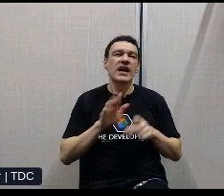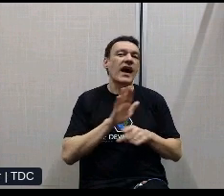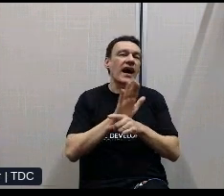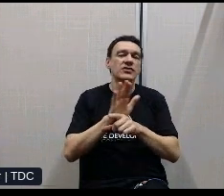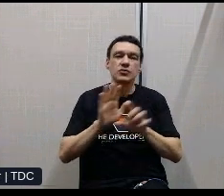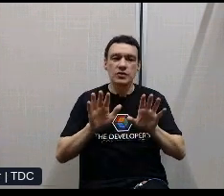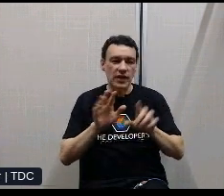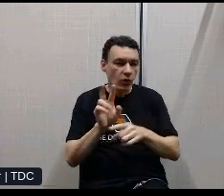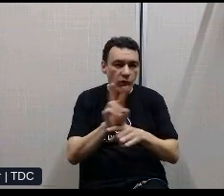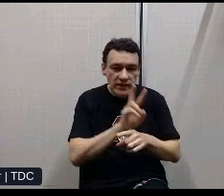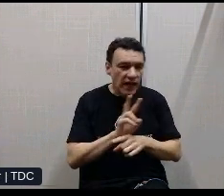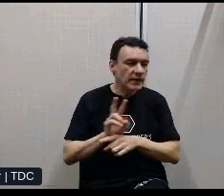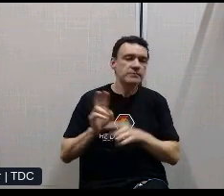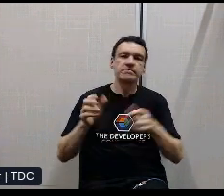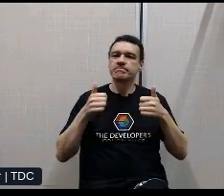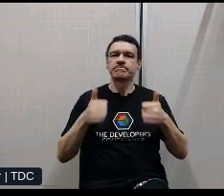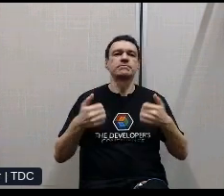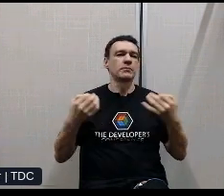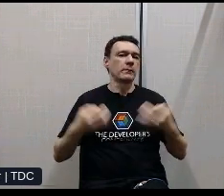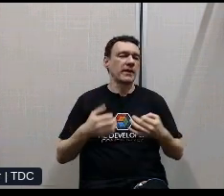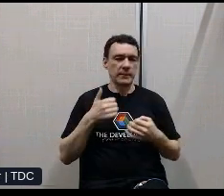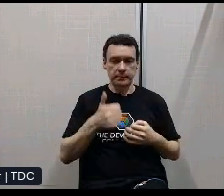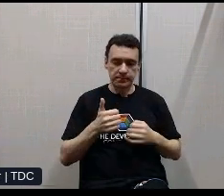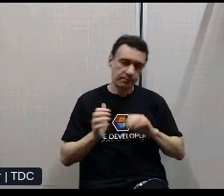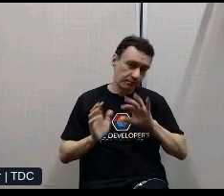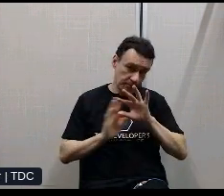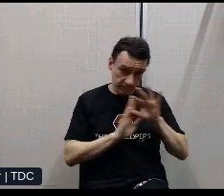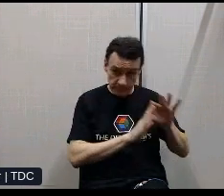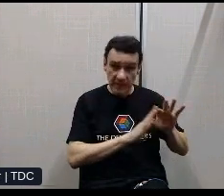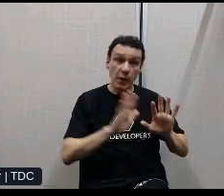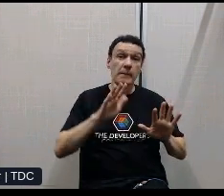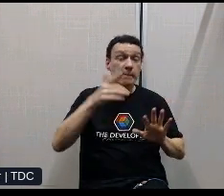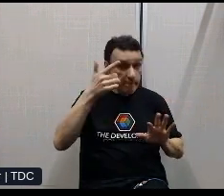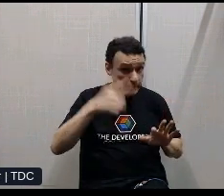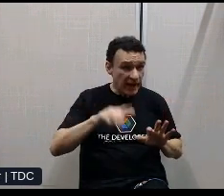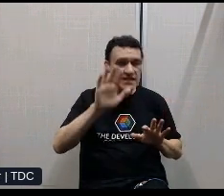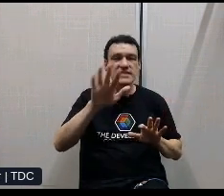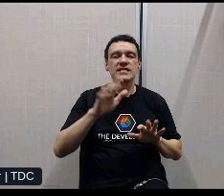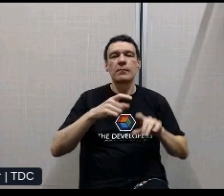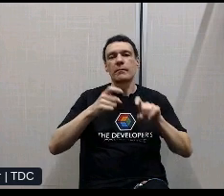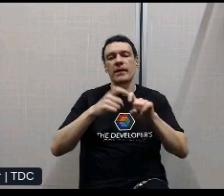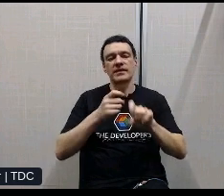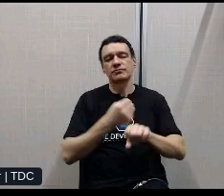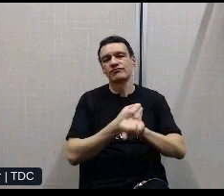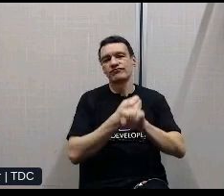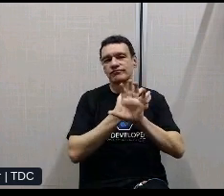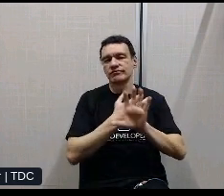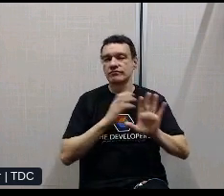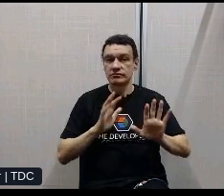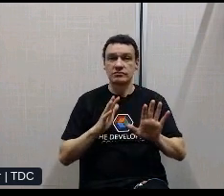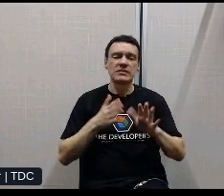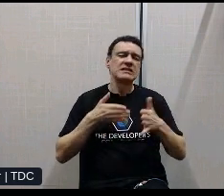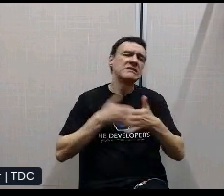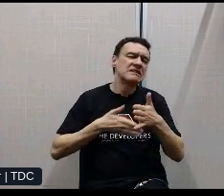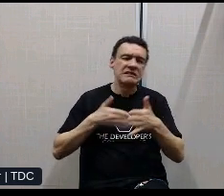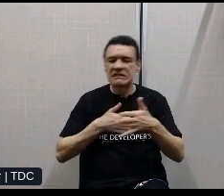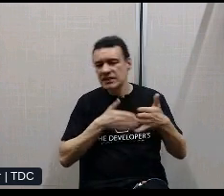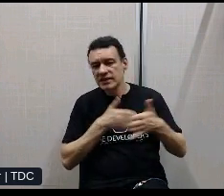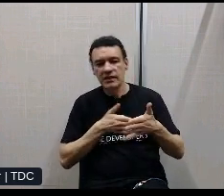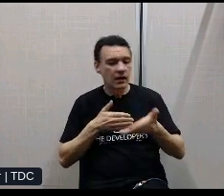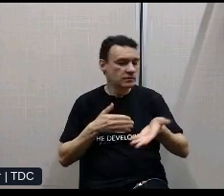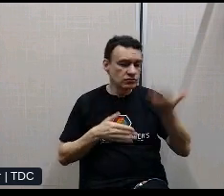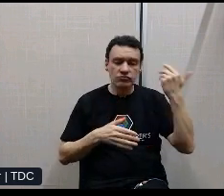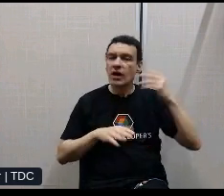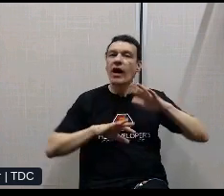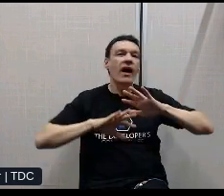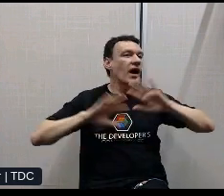fim, telemedicina. A telemedicina, então, ela vem para também tirar essas barreiras que a gente tem no nosso dia a dia. Então, imagine,